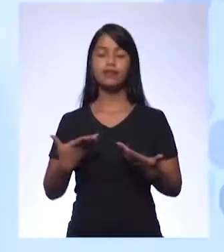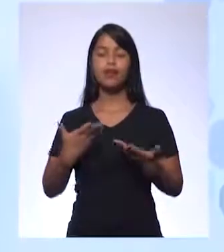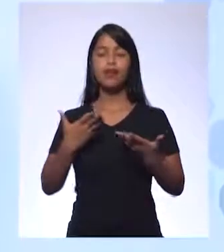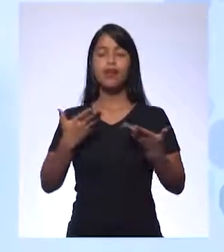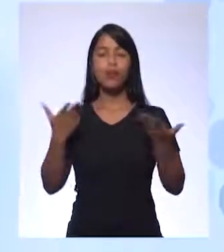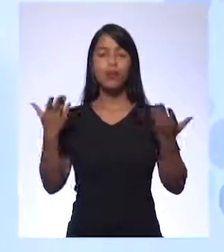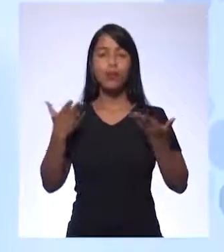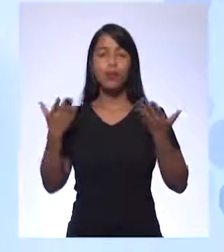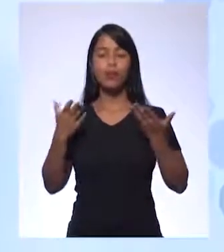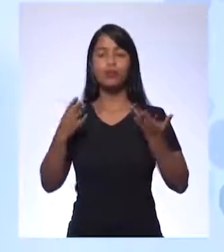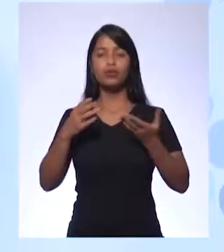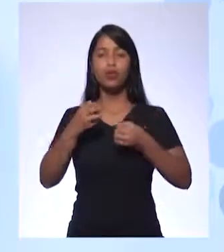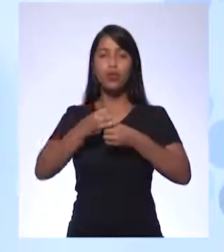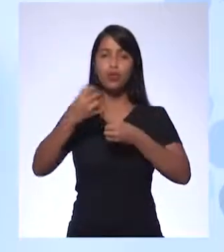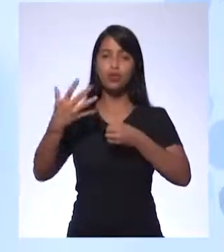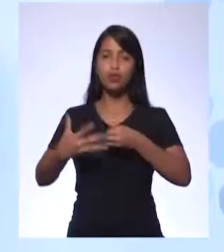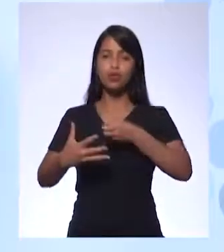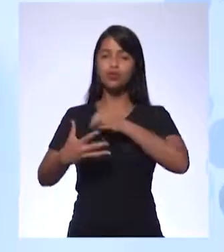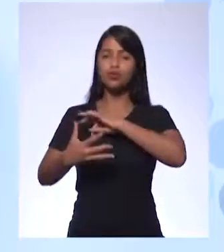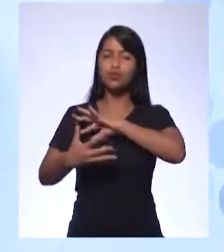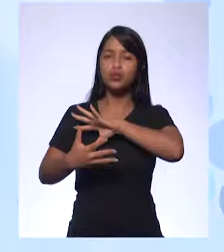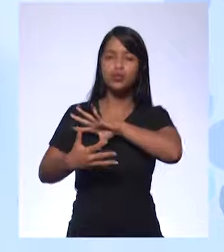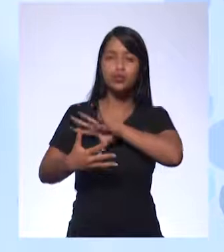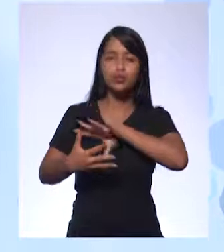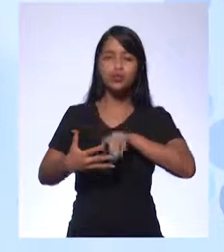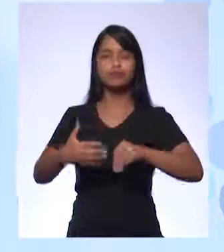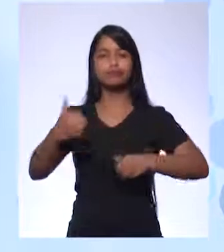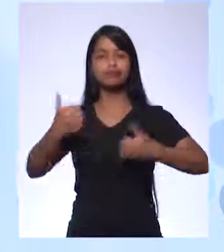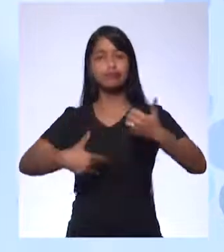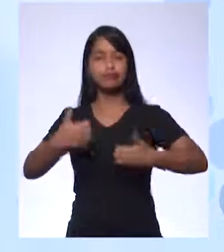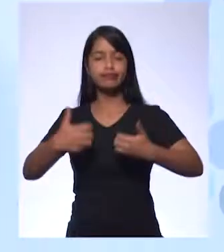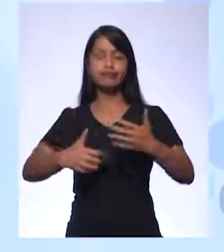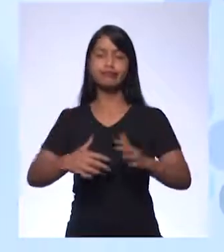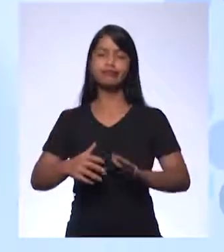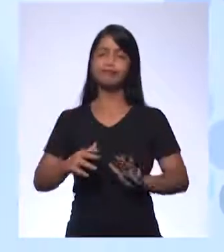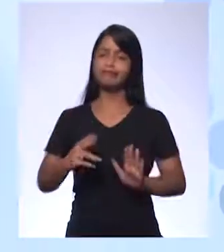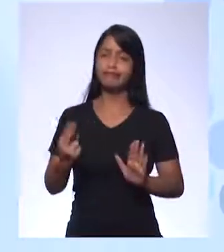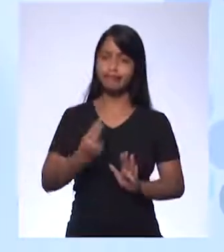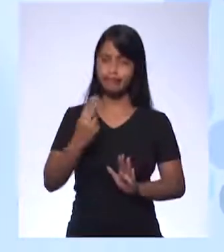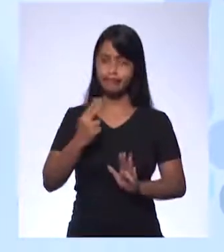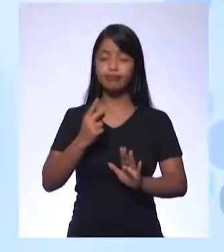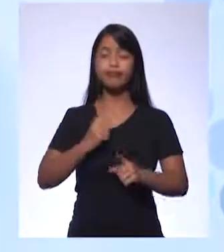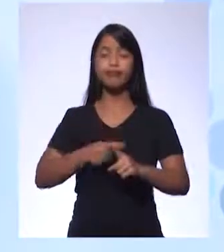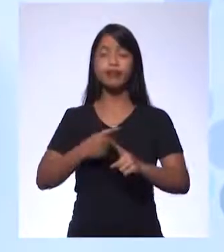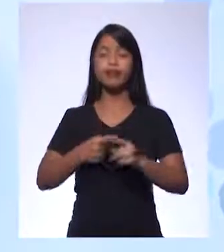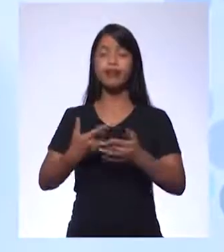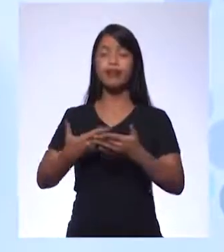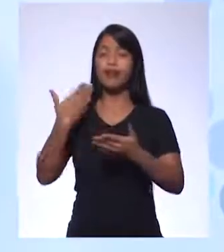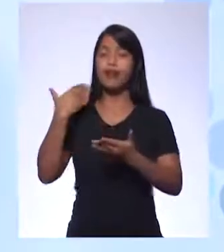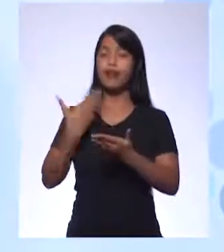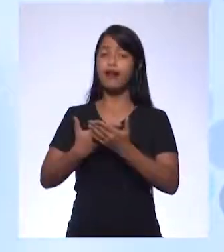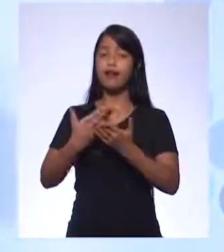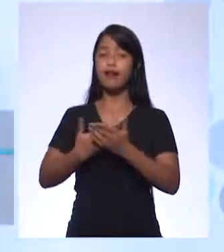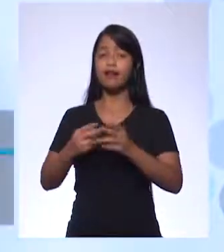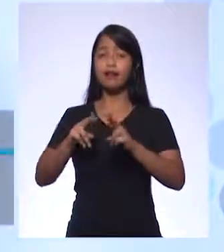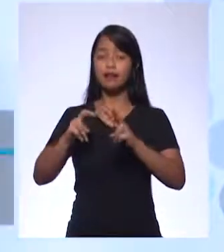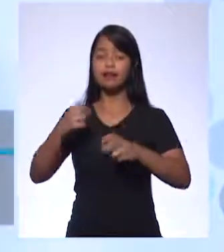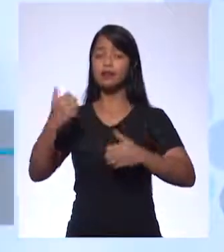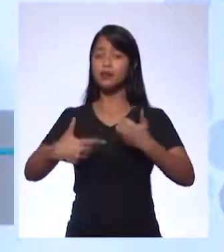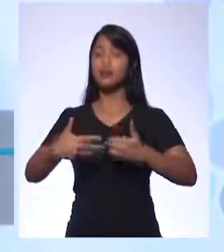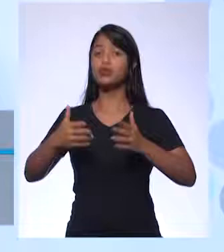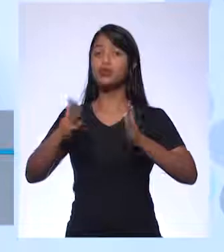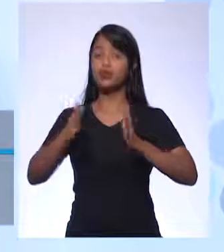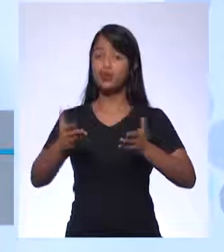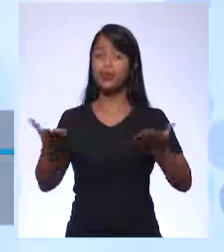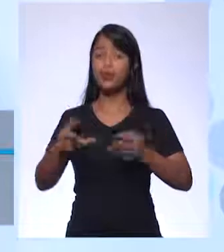hoje, até porque essa aula já foi trabalhada anteriormente, né, um assunto que a gente está retomando e a gente ainda vai falar mais sobre isso,